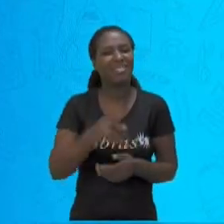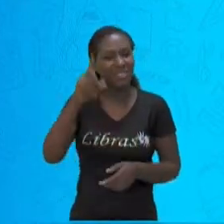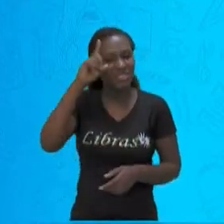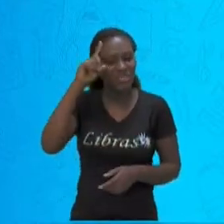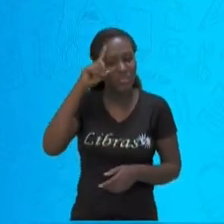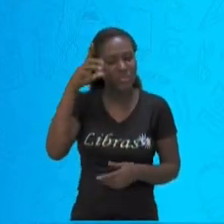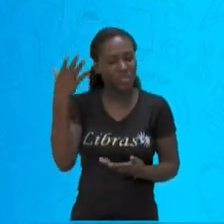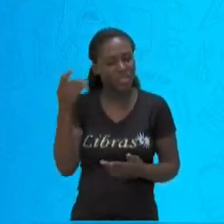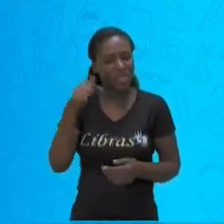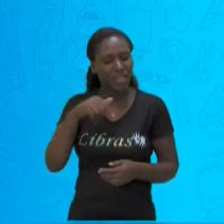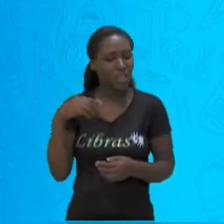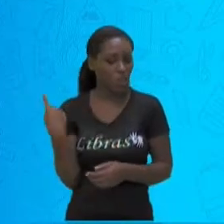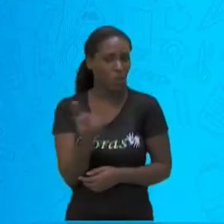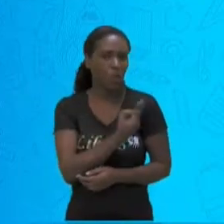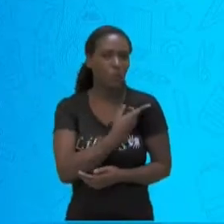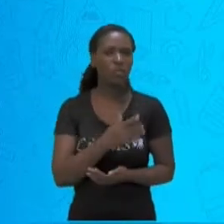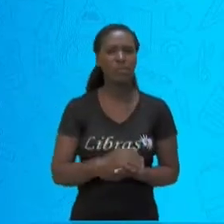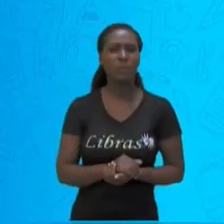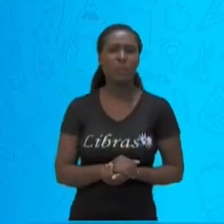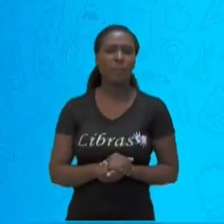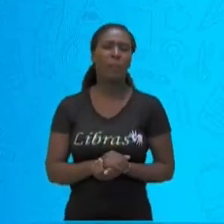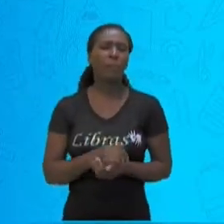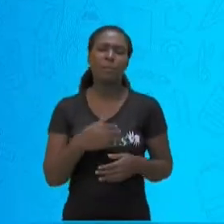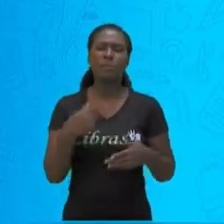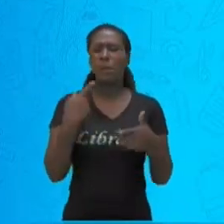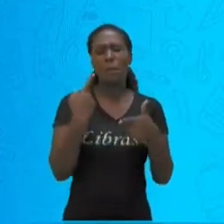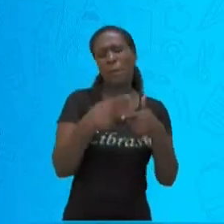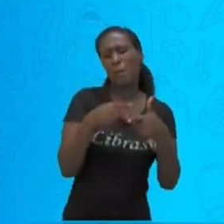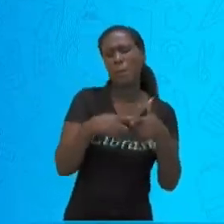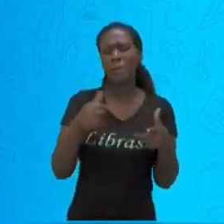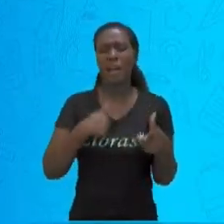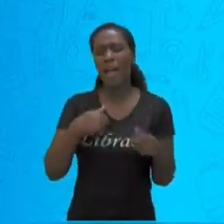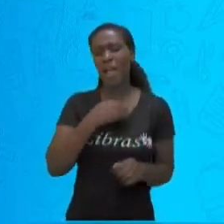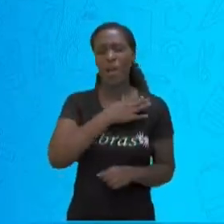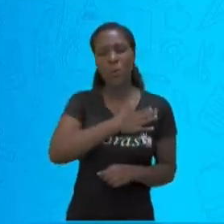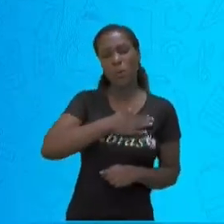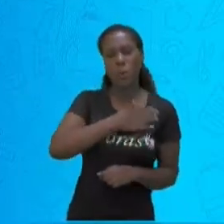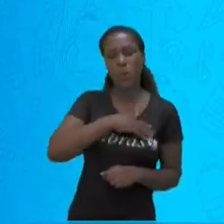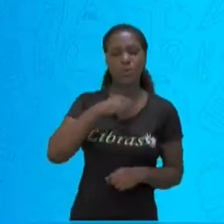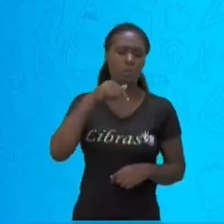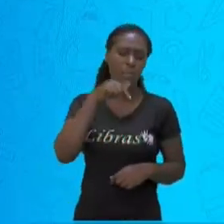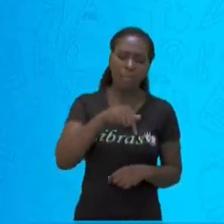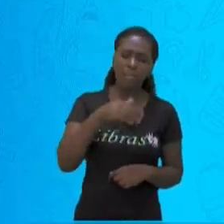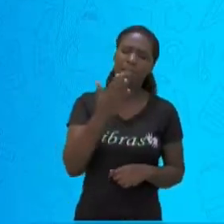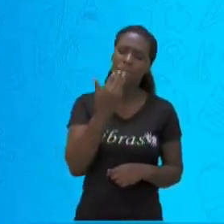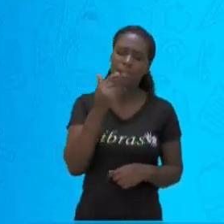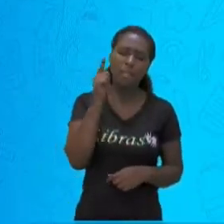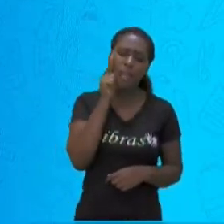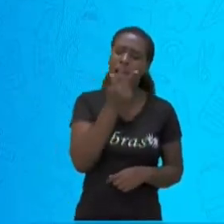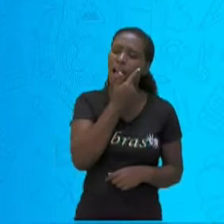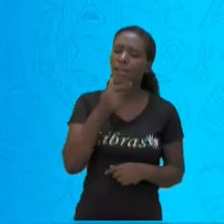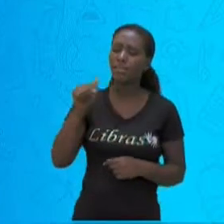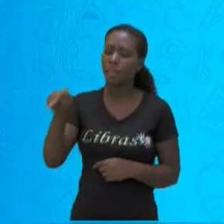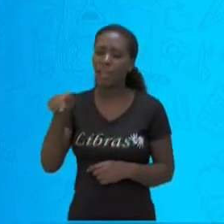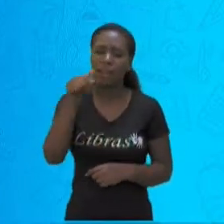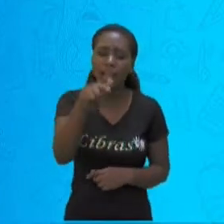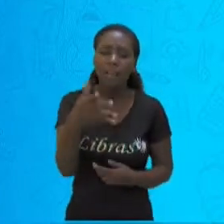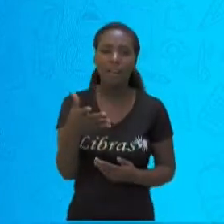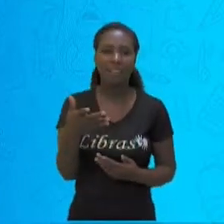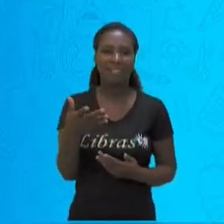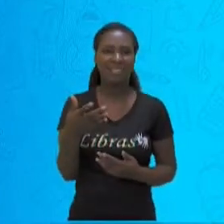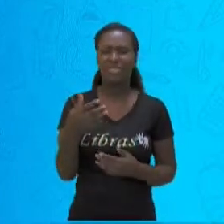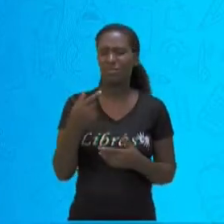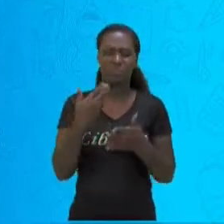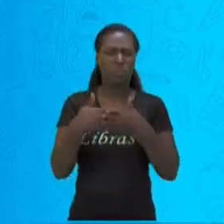ah, mas eu gosto mais desse ou daquele. Não, isso aí é o seu gosto. Mas hoje você tem essa opção.